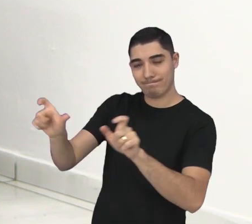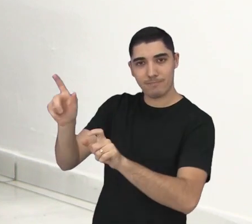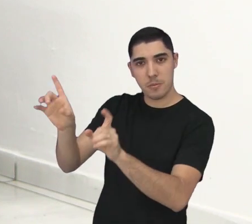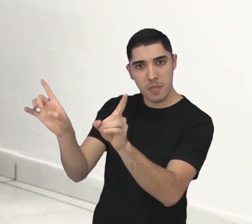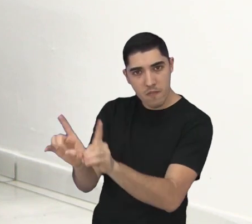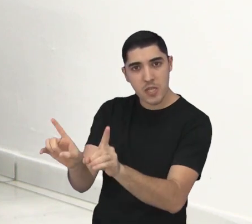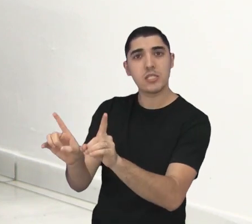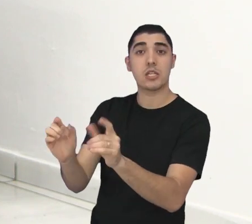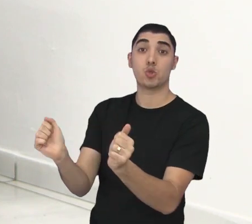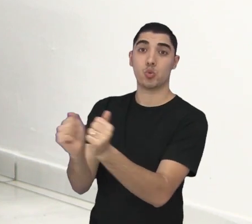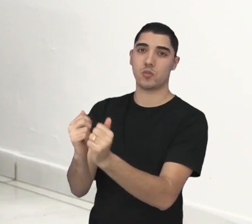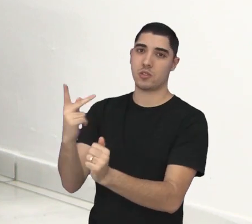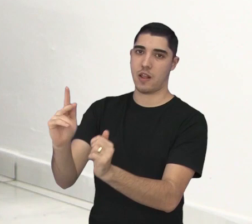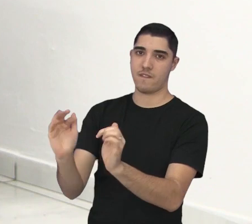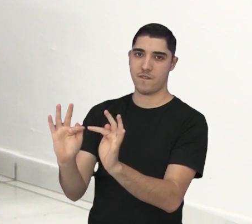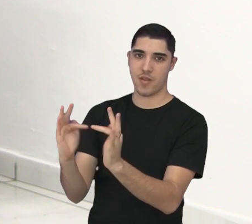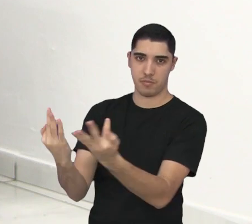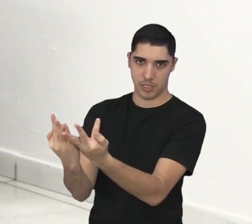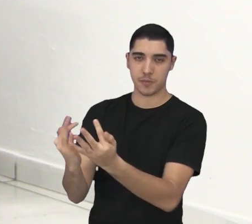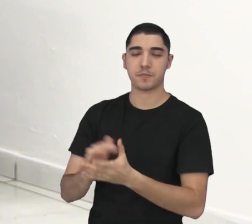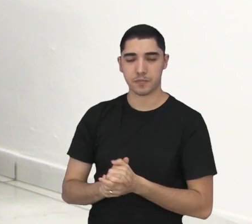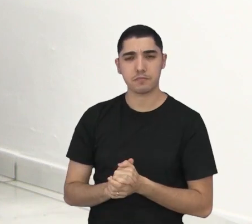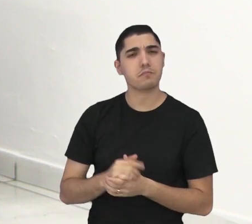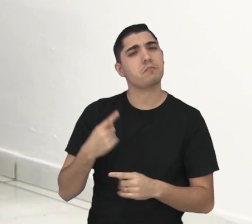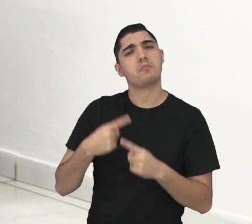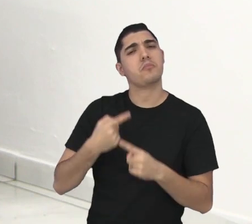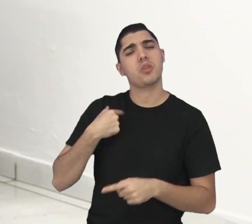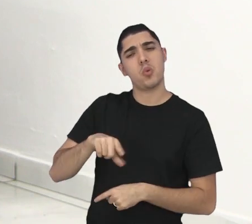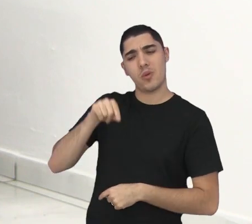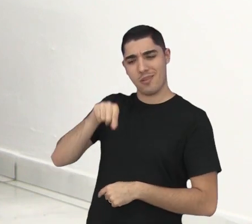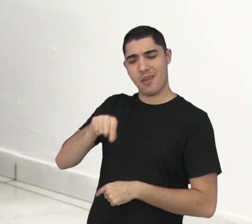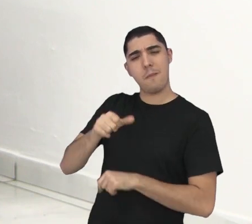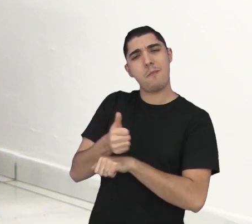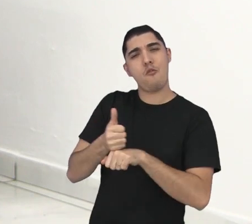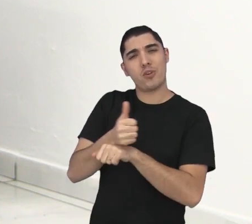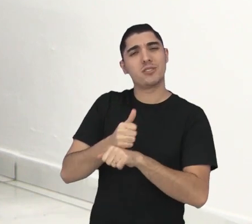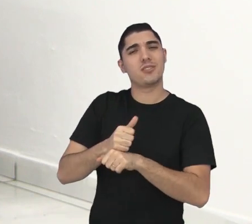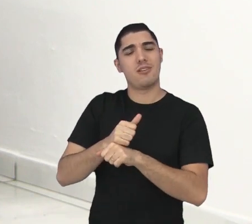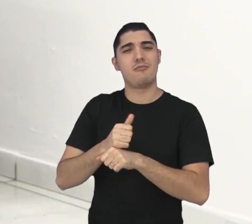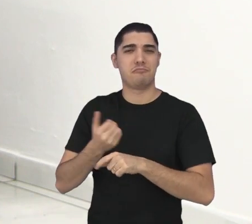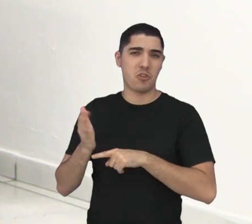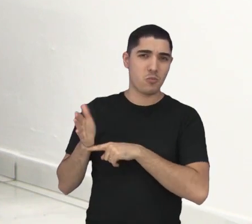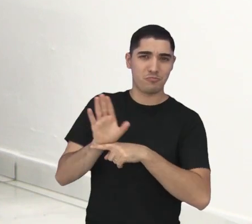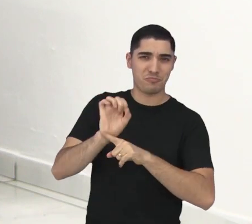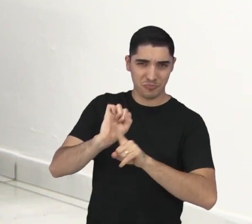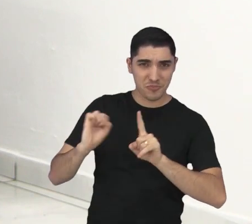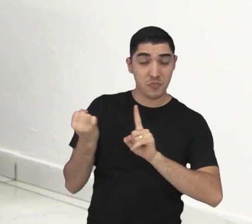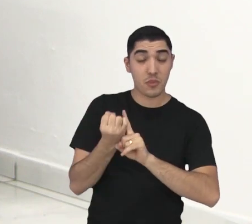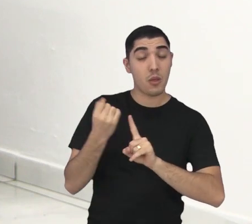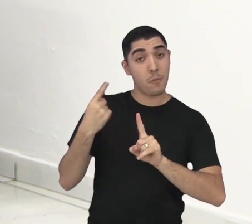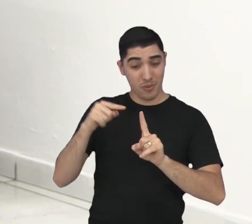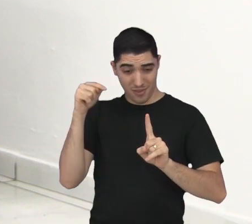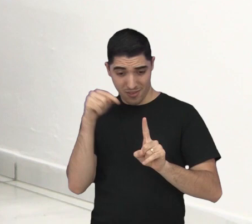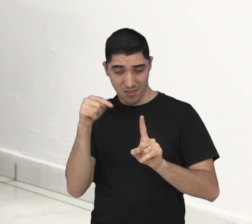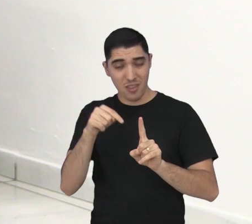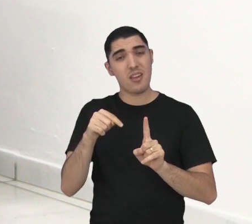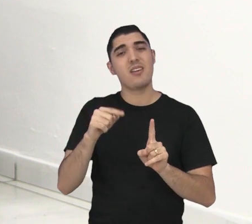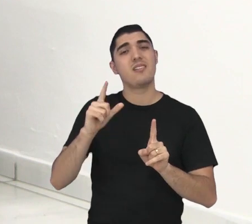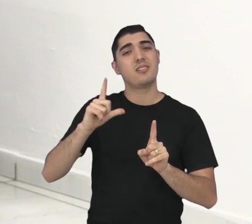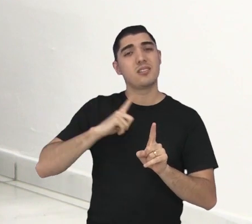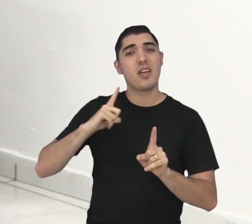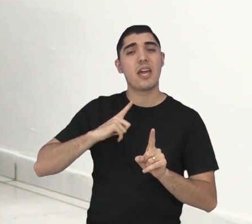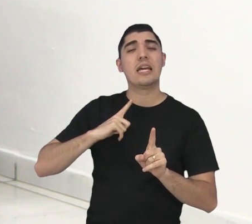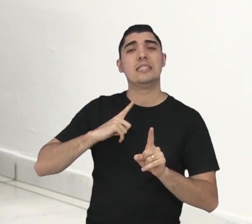pessoa com deficiência e suas famílias. Por que eu escolhi o serviço social? Porque o serviço social,